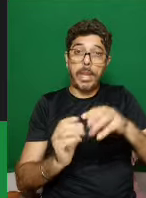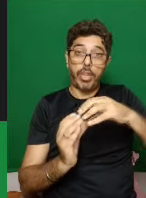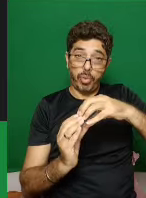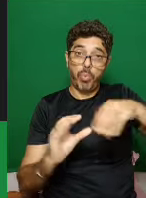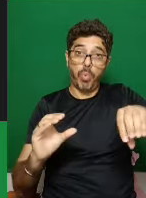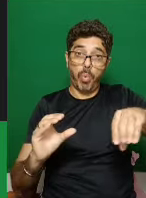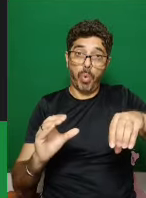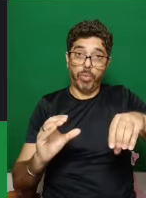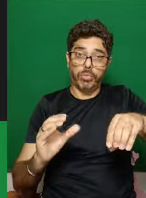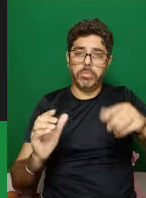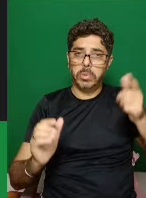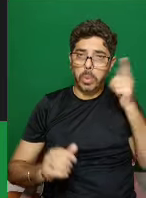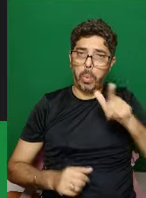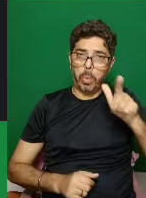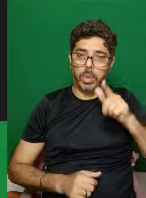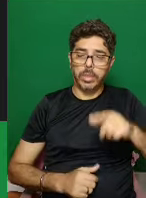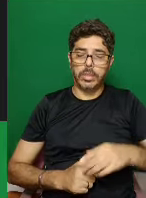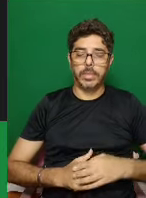ovo.